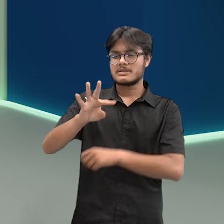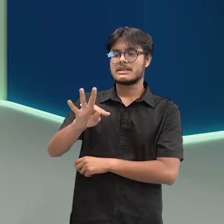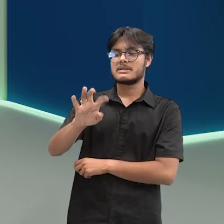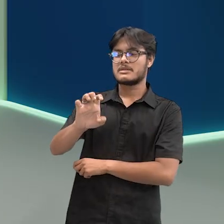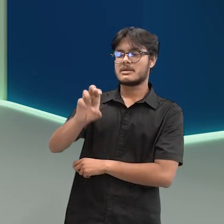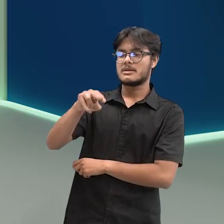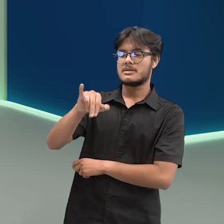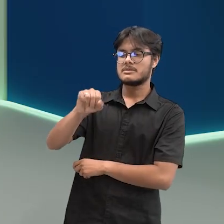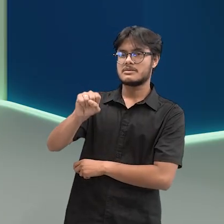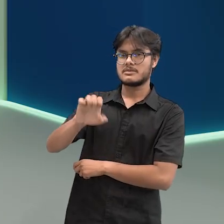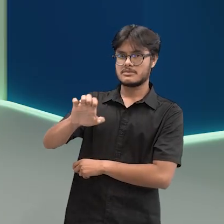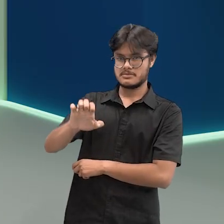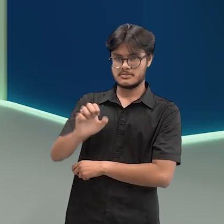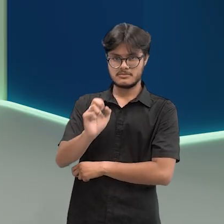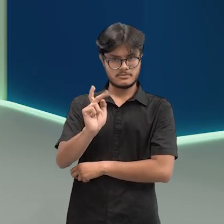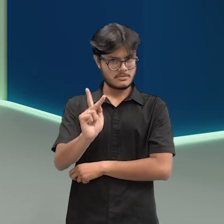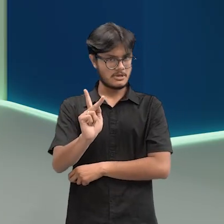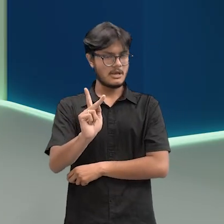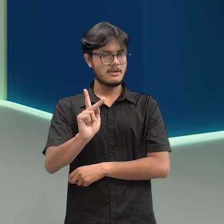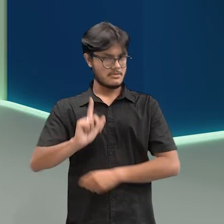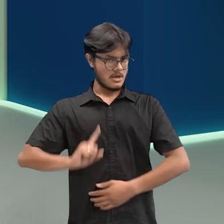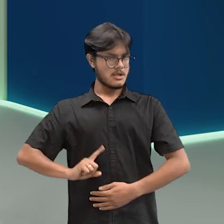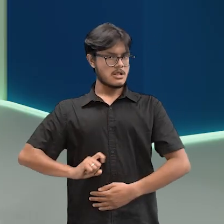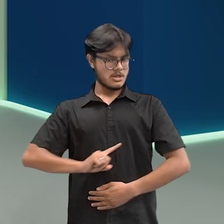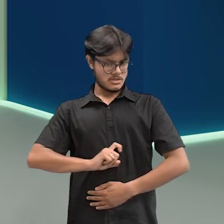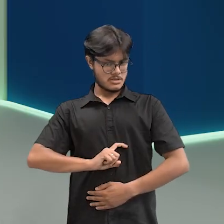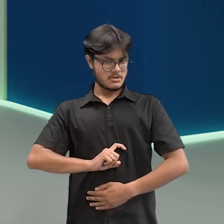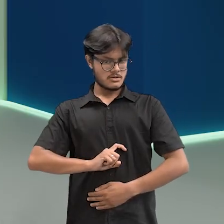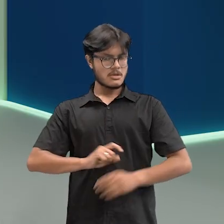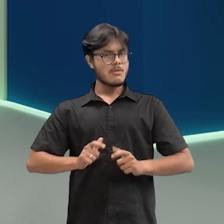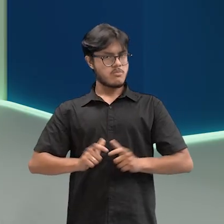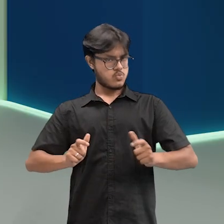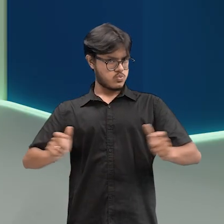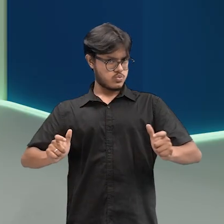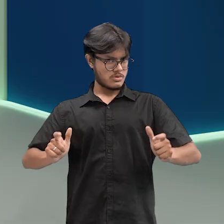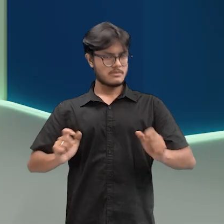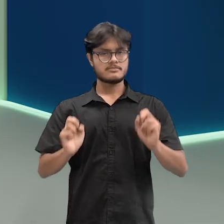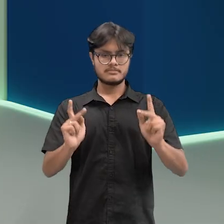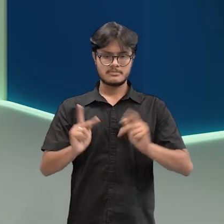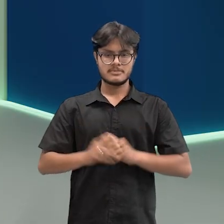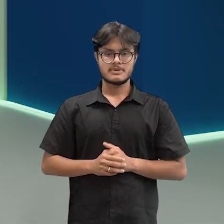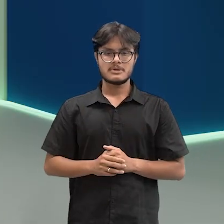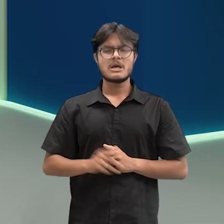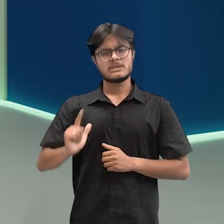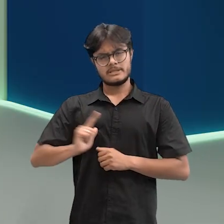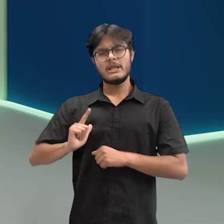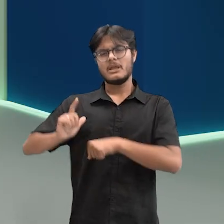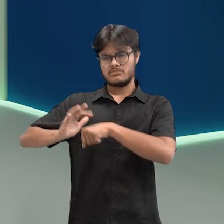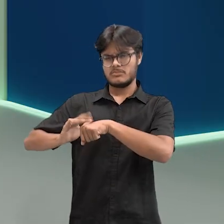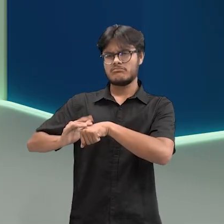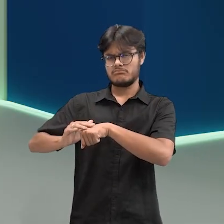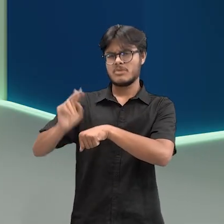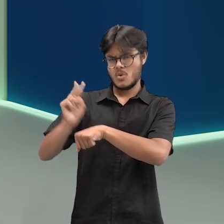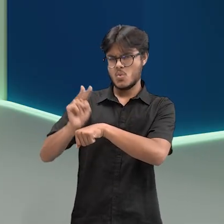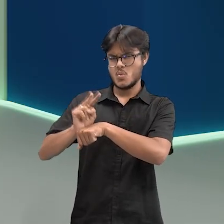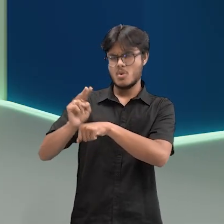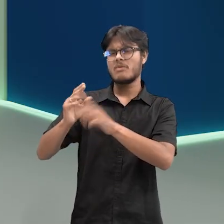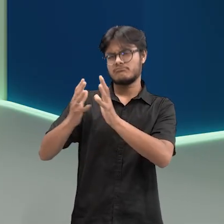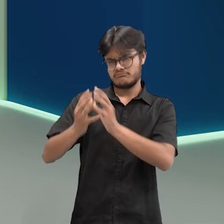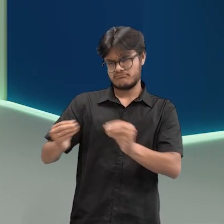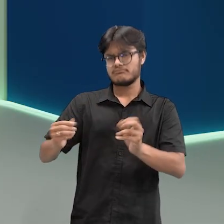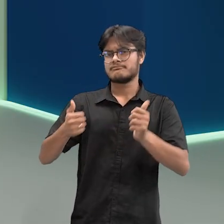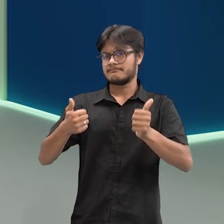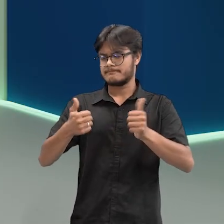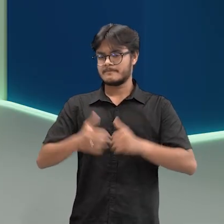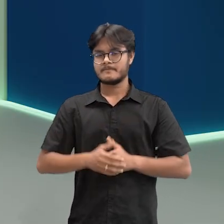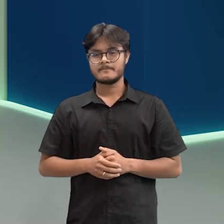vai eclodir e evoluir uma tênia no intestino da pessoa. Para a teníase você tem tratamento, você tem cura. Para a cisticercose, isso é